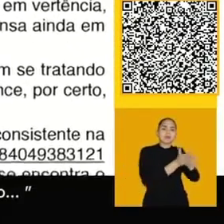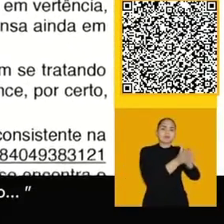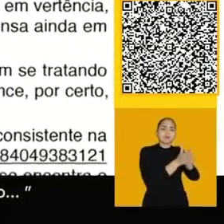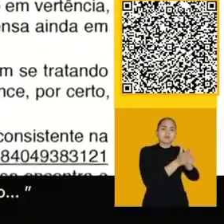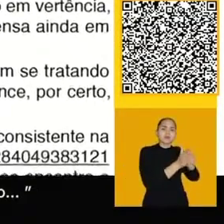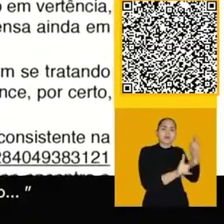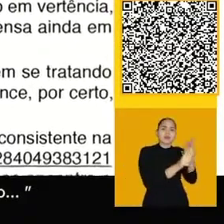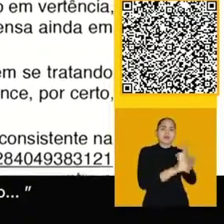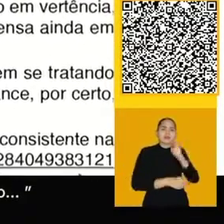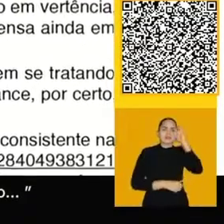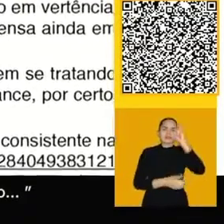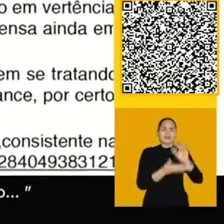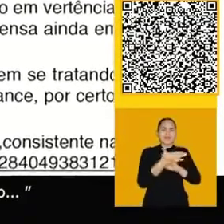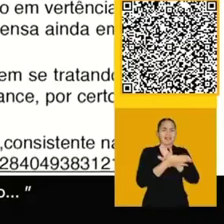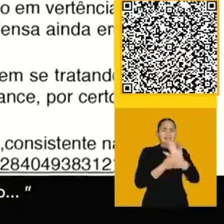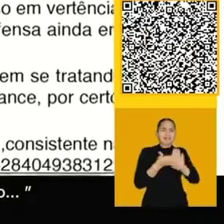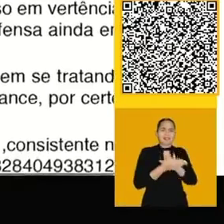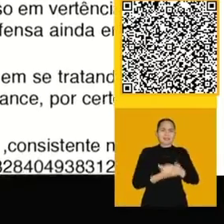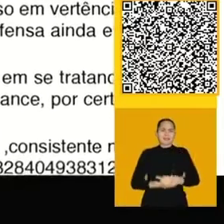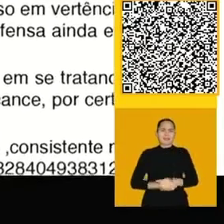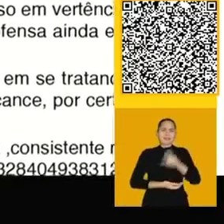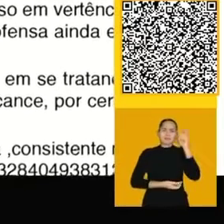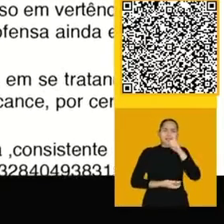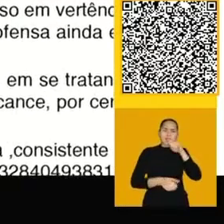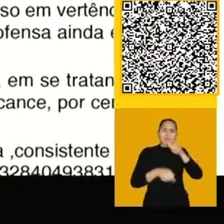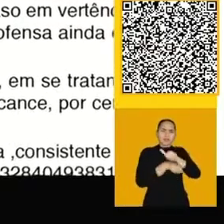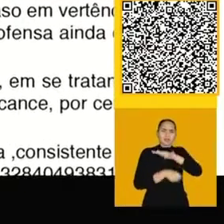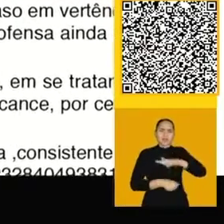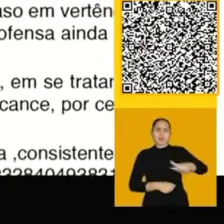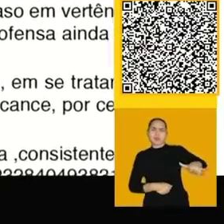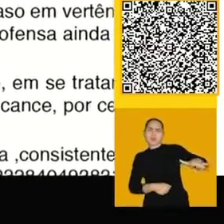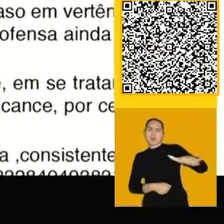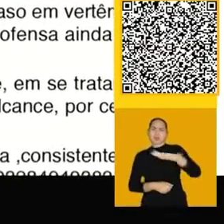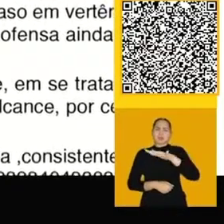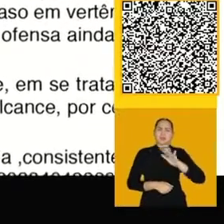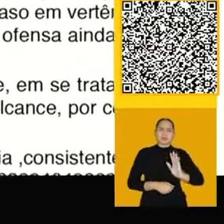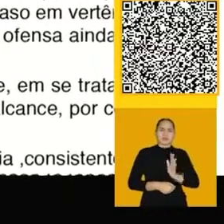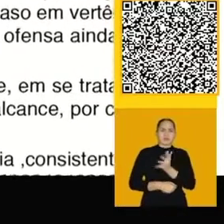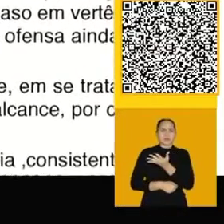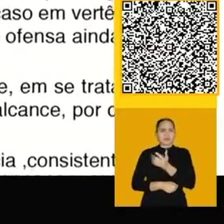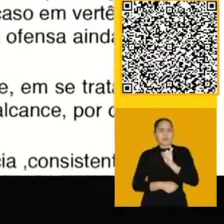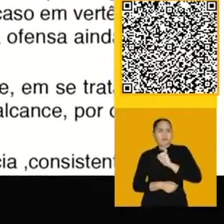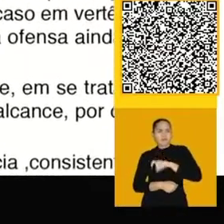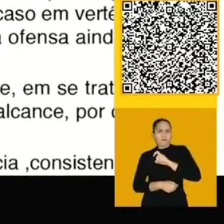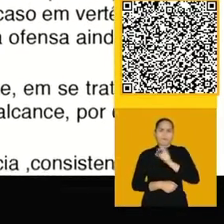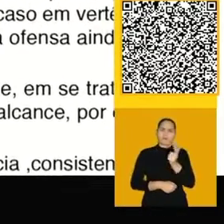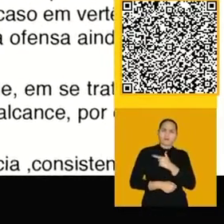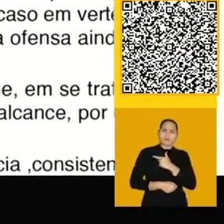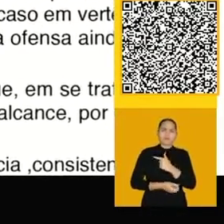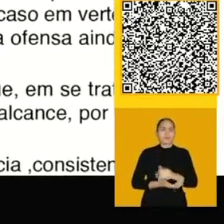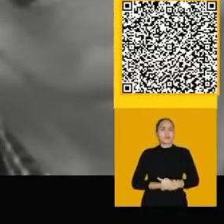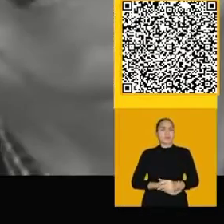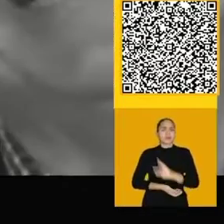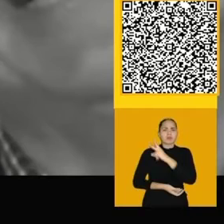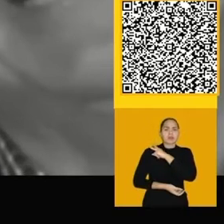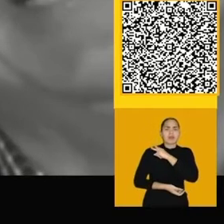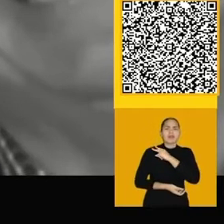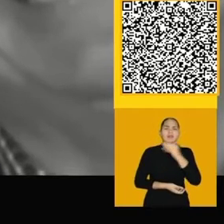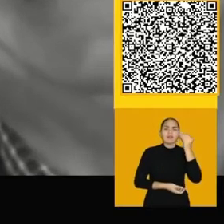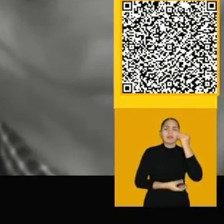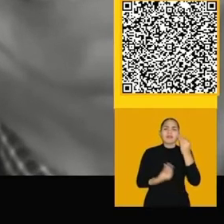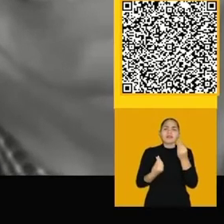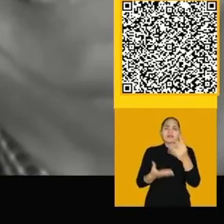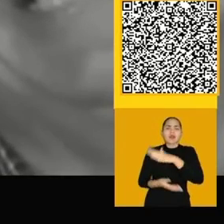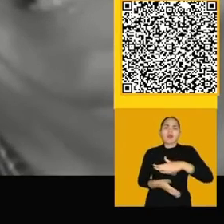instalada nenhuma CPI para investigar José Sarto. Trata-se de atuação temerária, difamatória e injuriosa. O